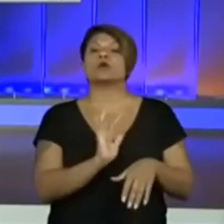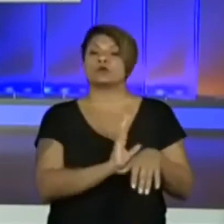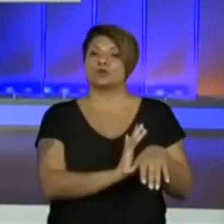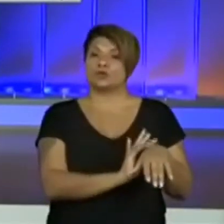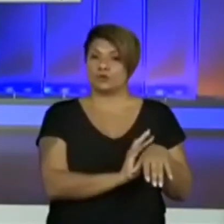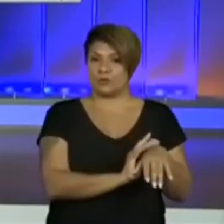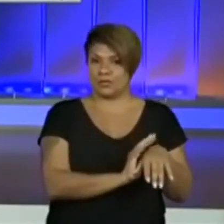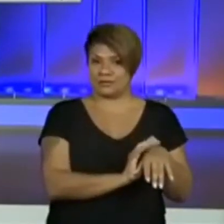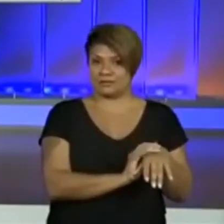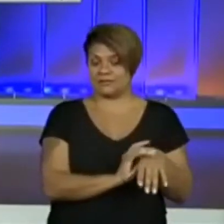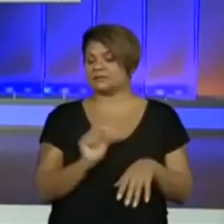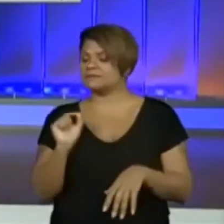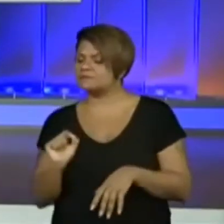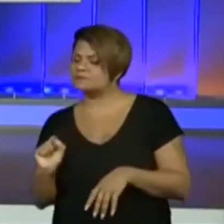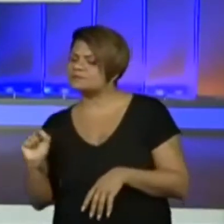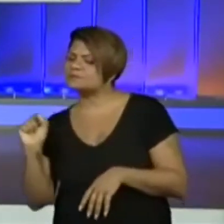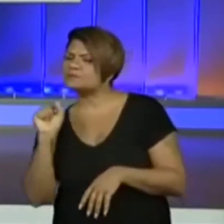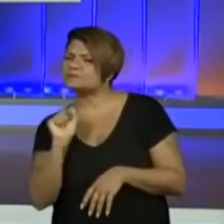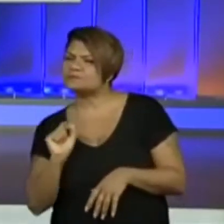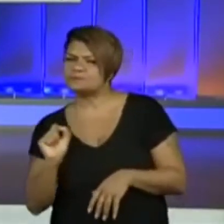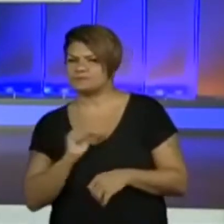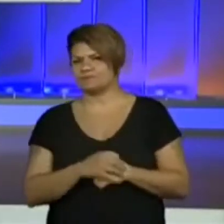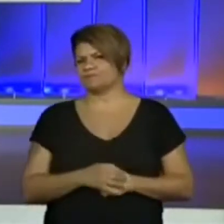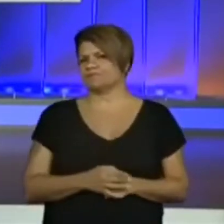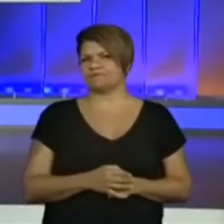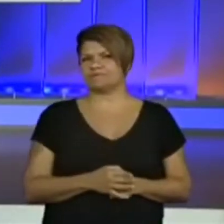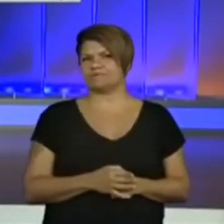doenças e micro-organismos. Vamos lá?